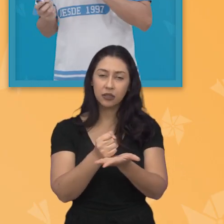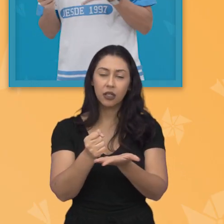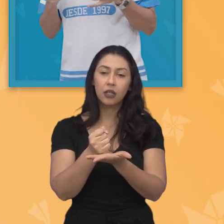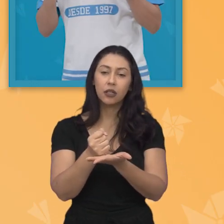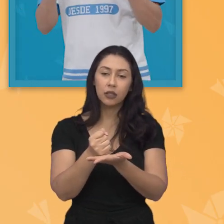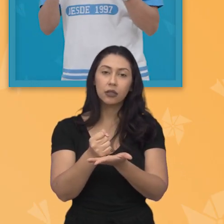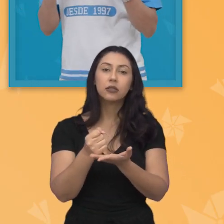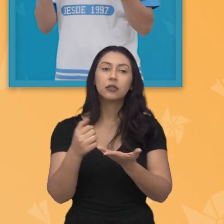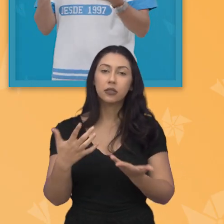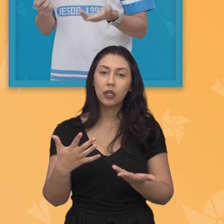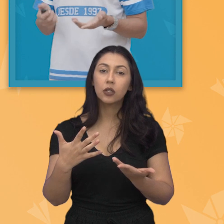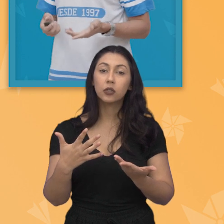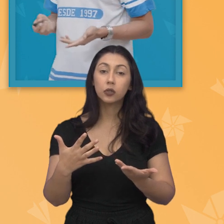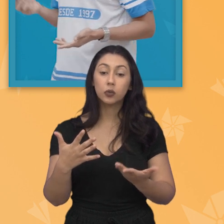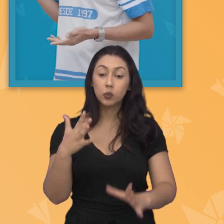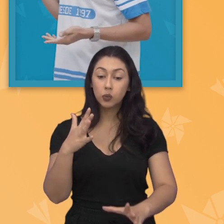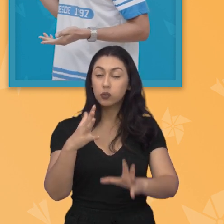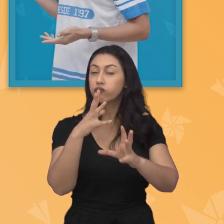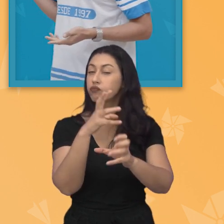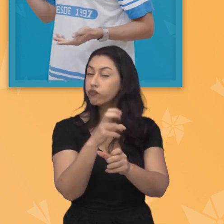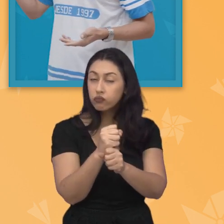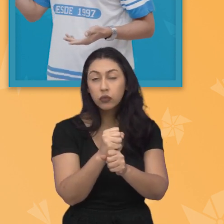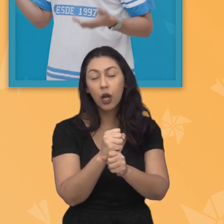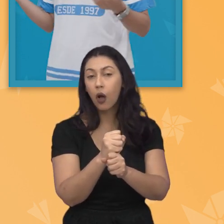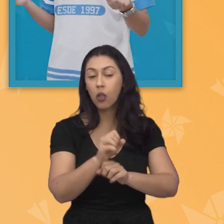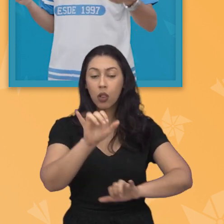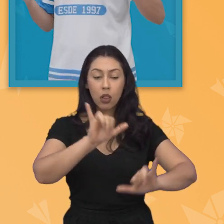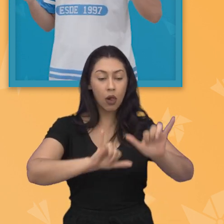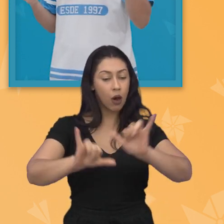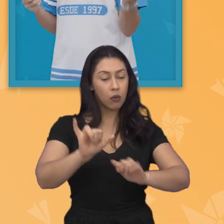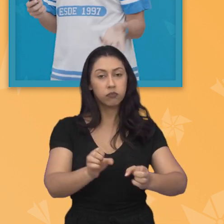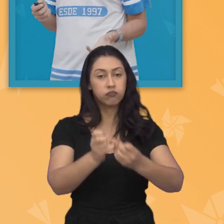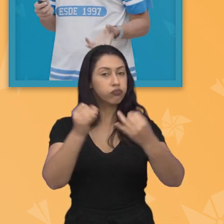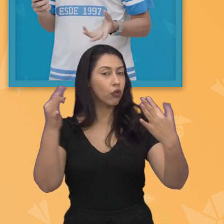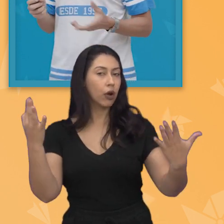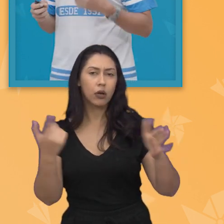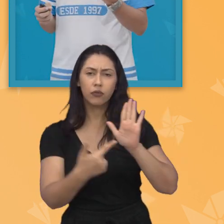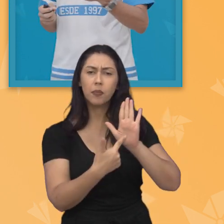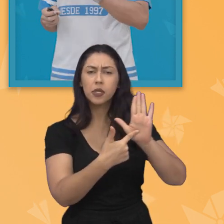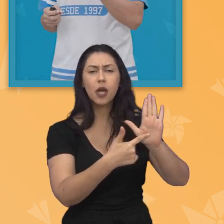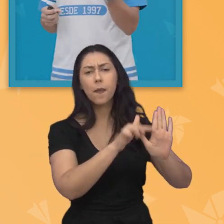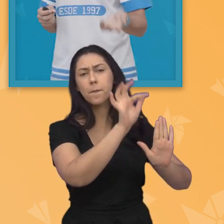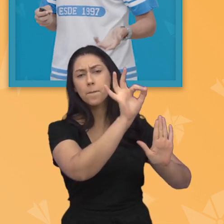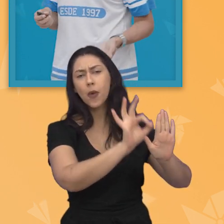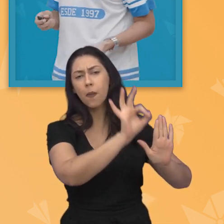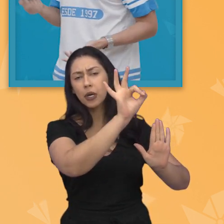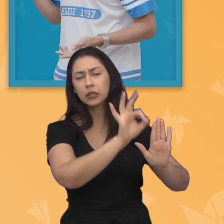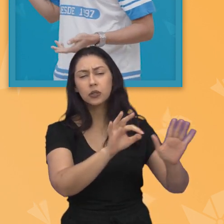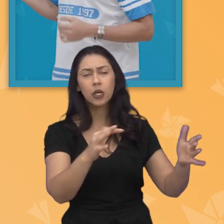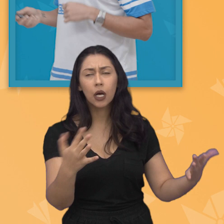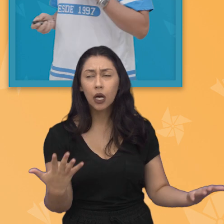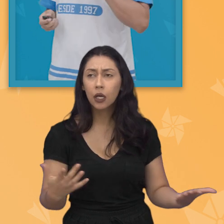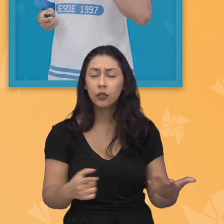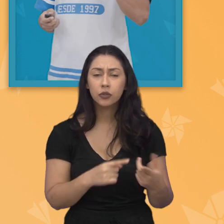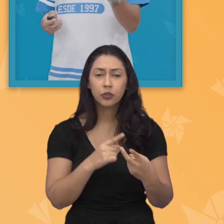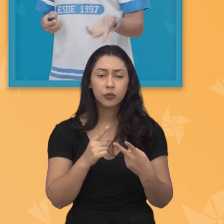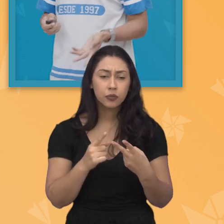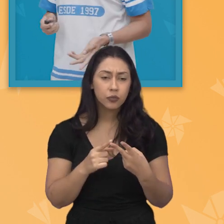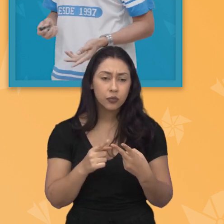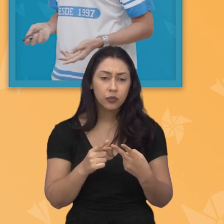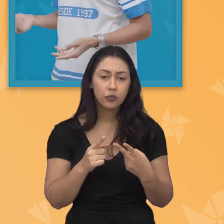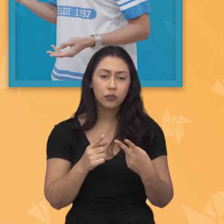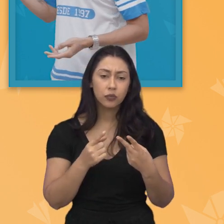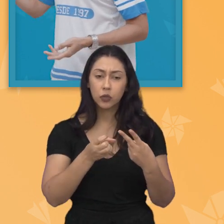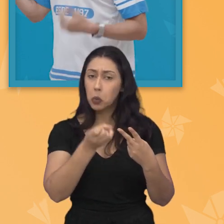cálculo de estequiometria. Né, que ela vai te explicar o que é a questão da proporcionalidade, né, como eu falei, a lei de Lavoisier, das